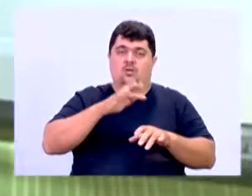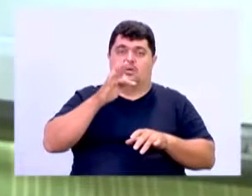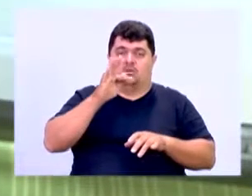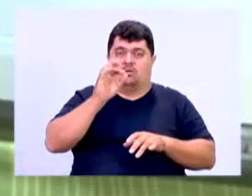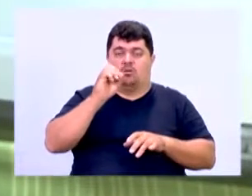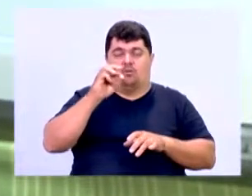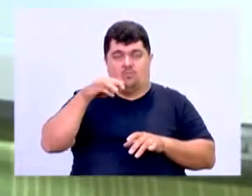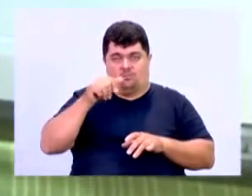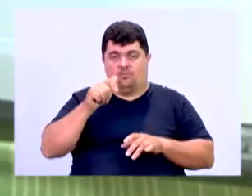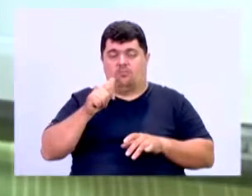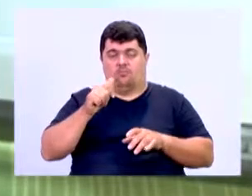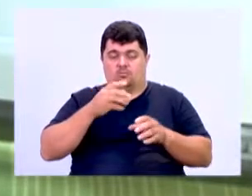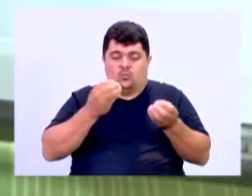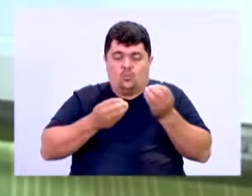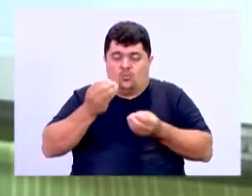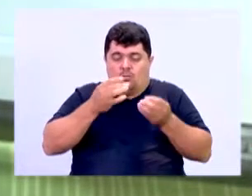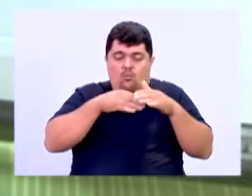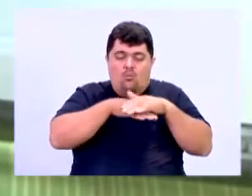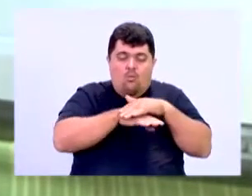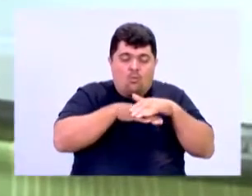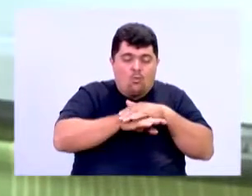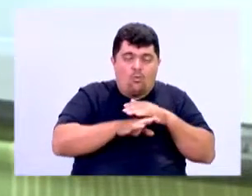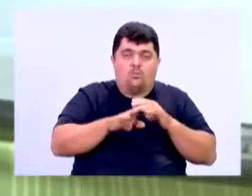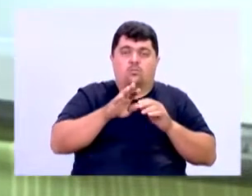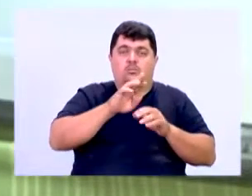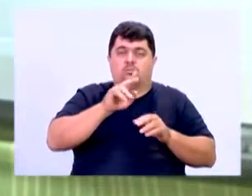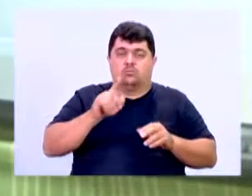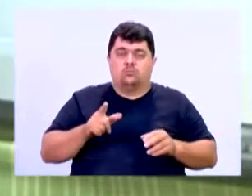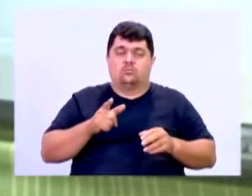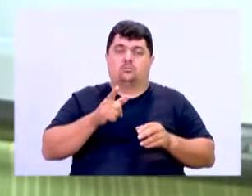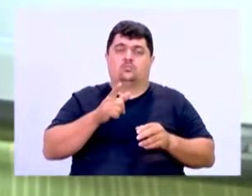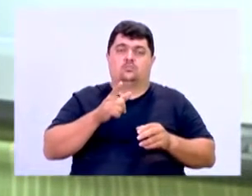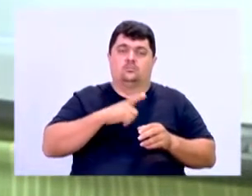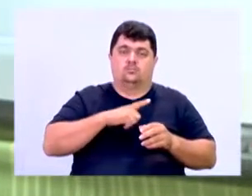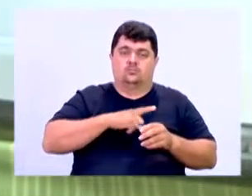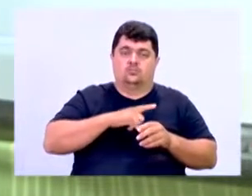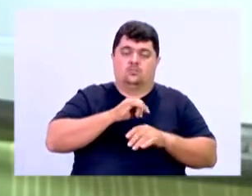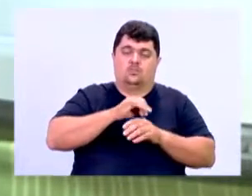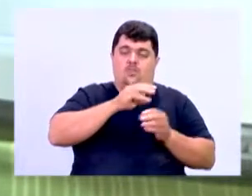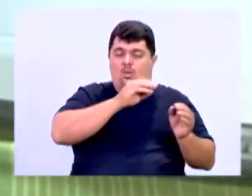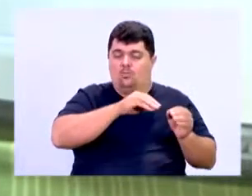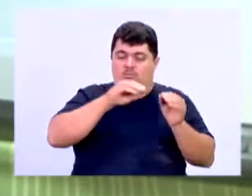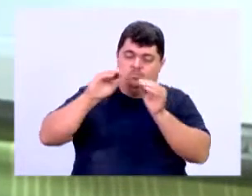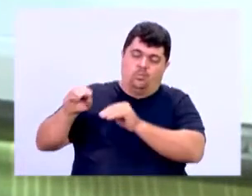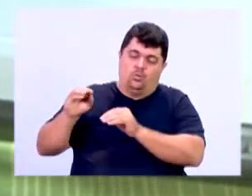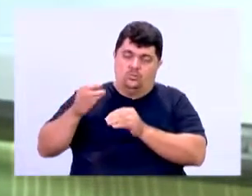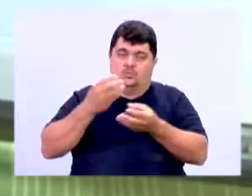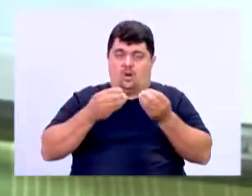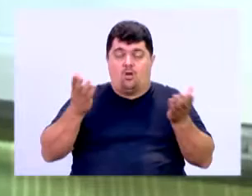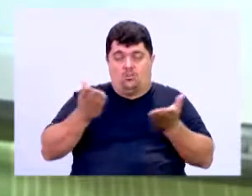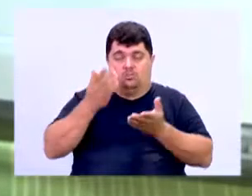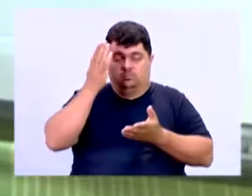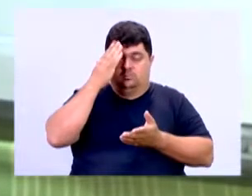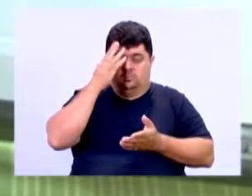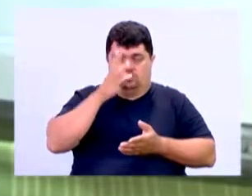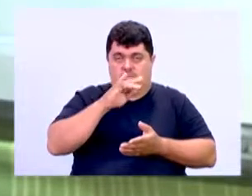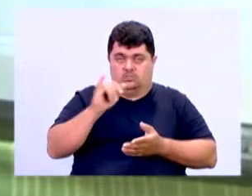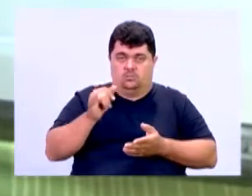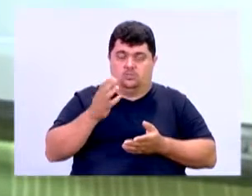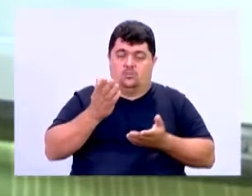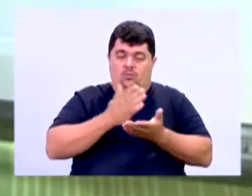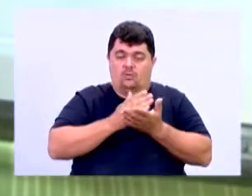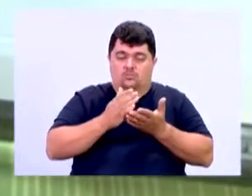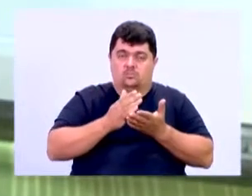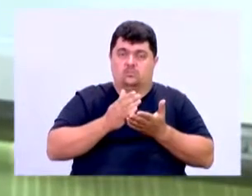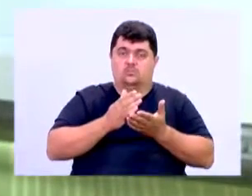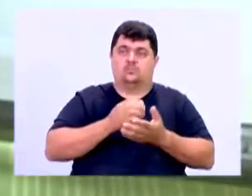de ser armazenado, uma forma de ser executado, uma forma de ser transmitido, e é isso que a partir de agora a gente vai trabalhar. Ou seja, a gente vai começar a